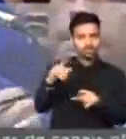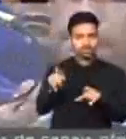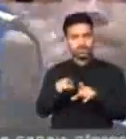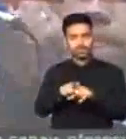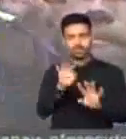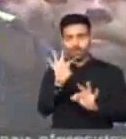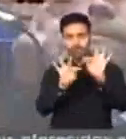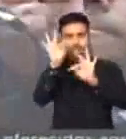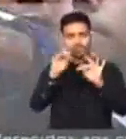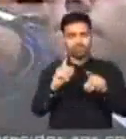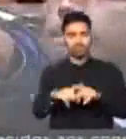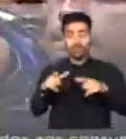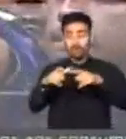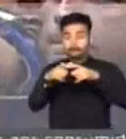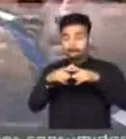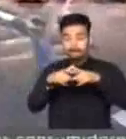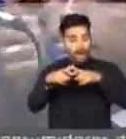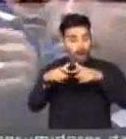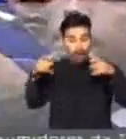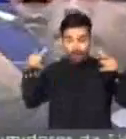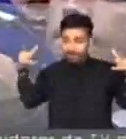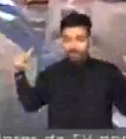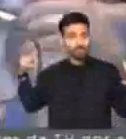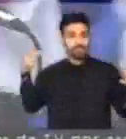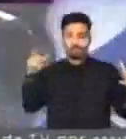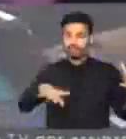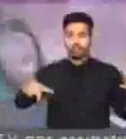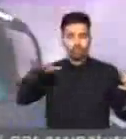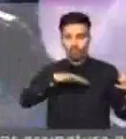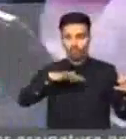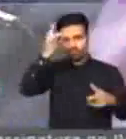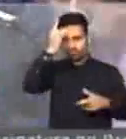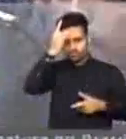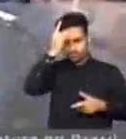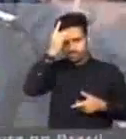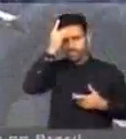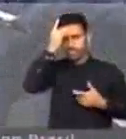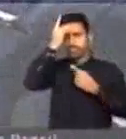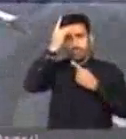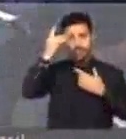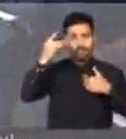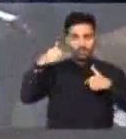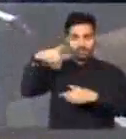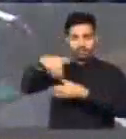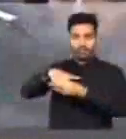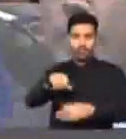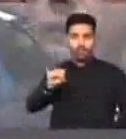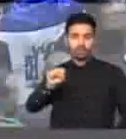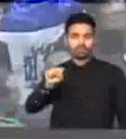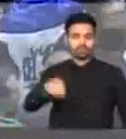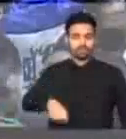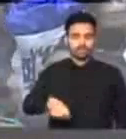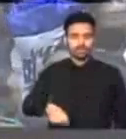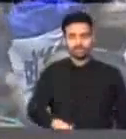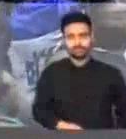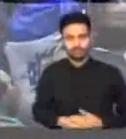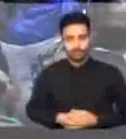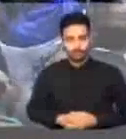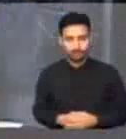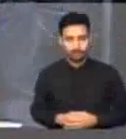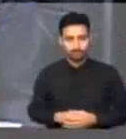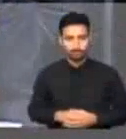tecnologia, pela maioria esmagadora dos capixabas, Espírito Santo, o meu voto é sim! Evair